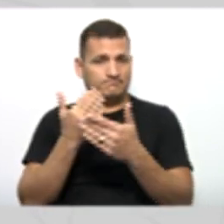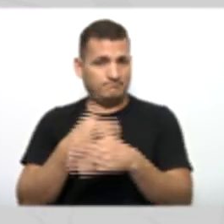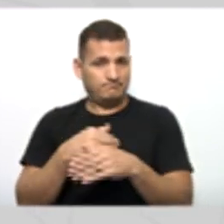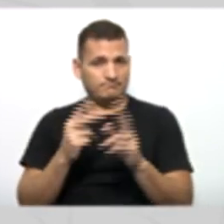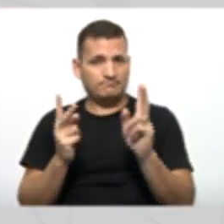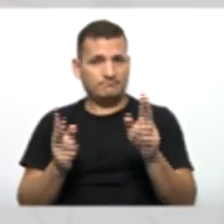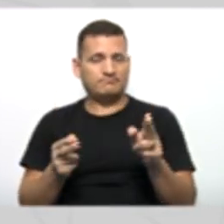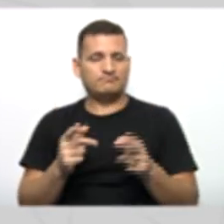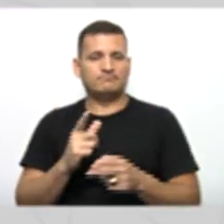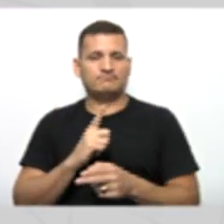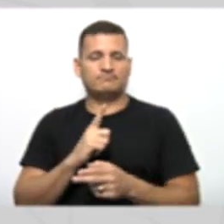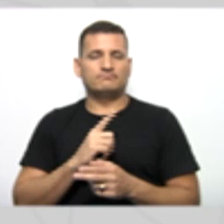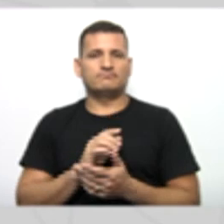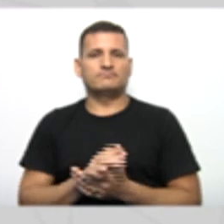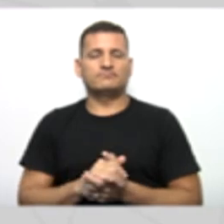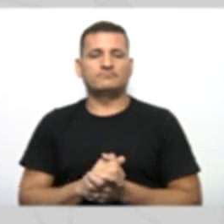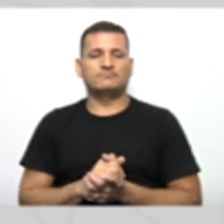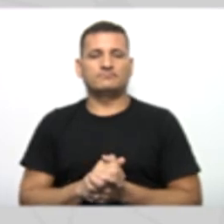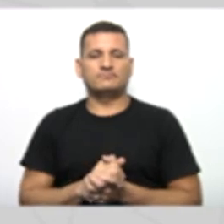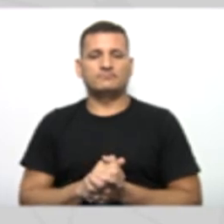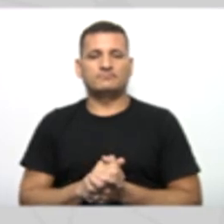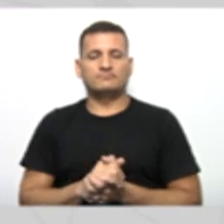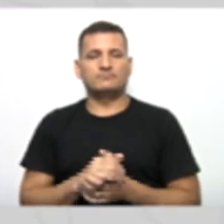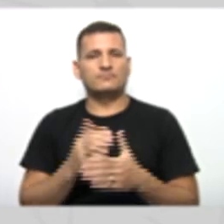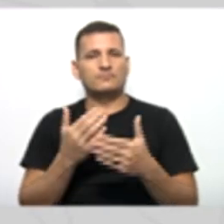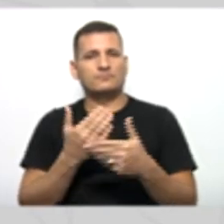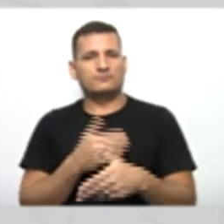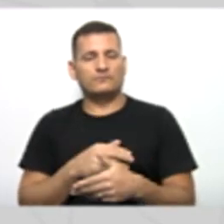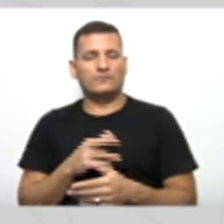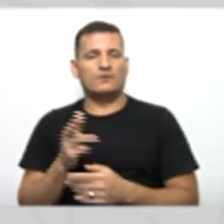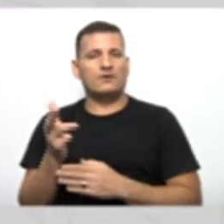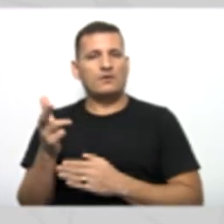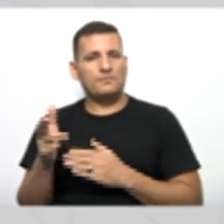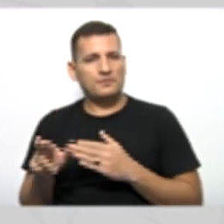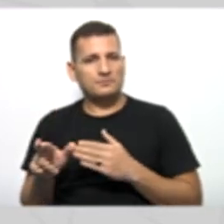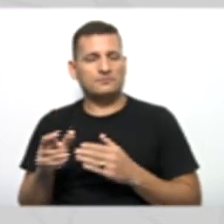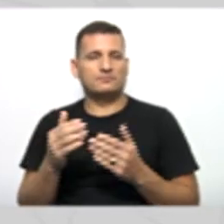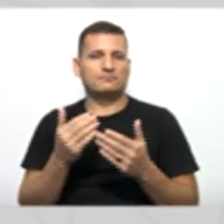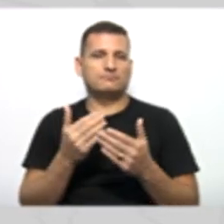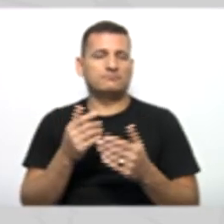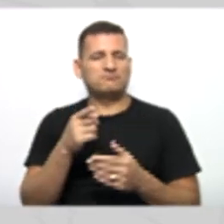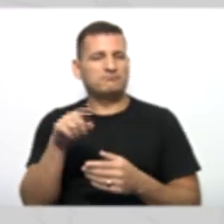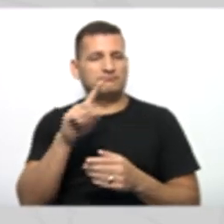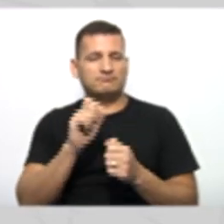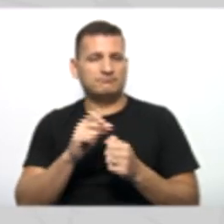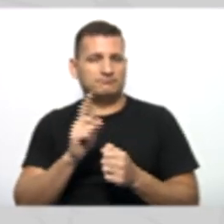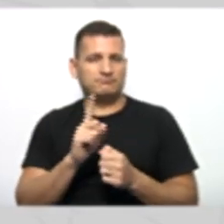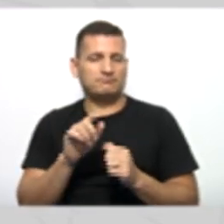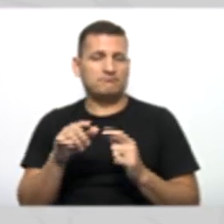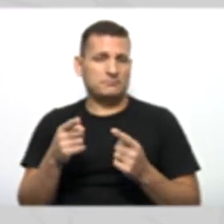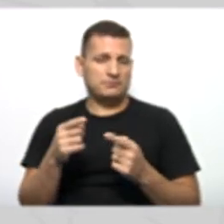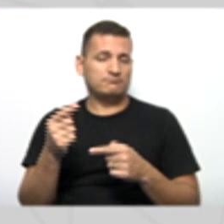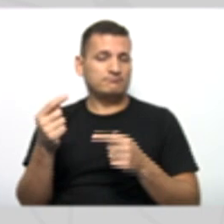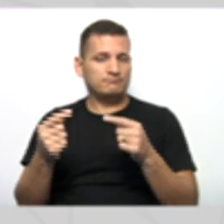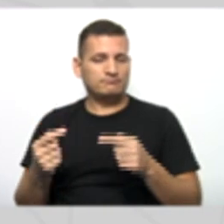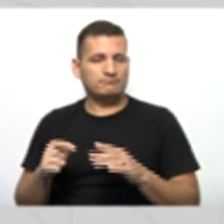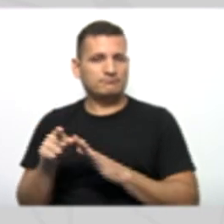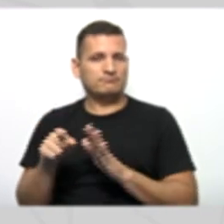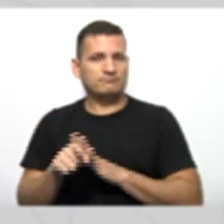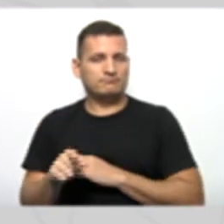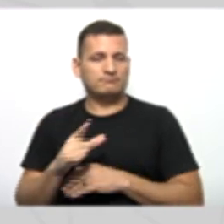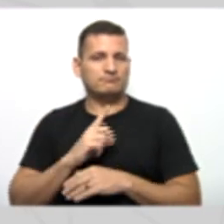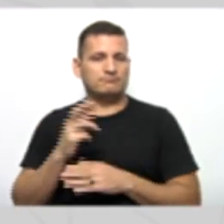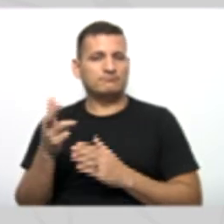certo? Na prova regular, na prova de recuperação. Sei que vocês não vão fazer, né? Mas vai ter umas questões lá